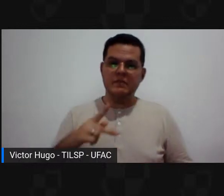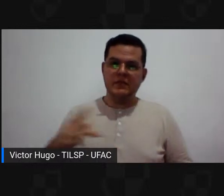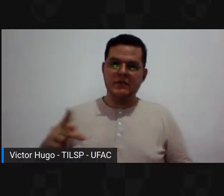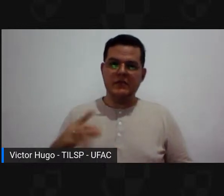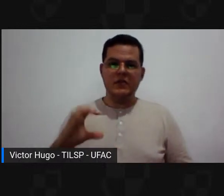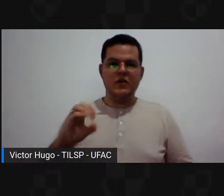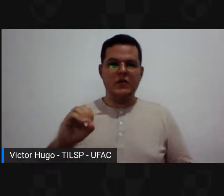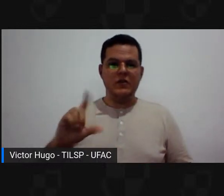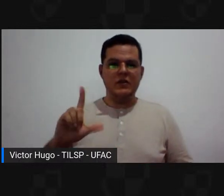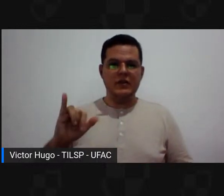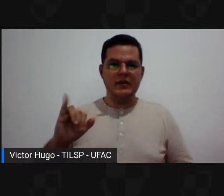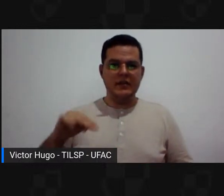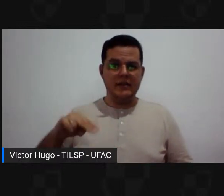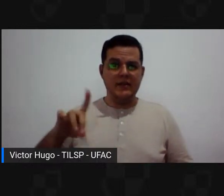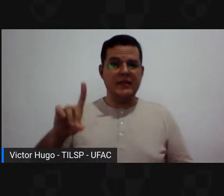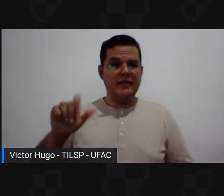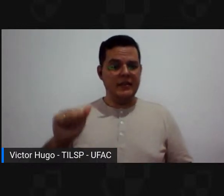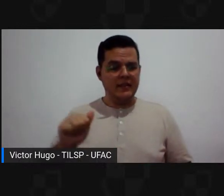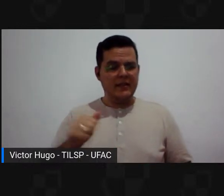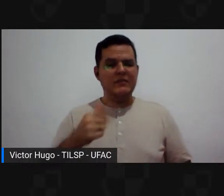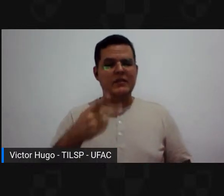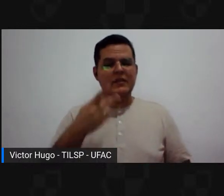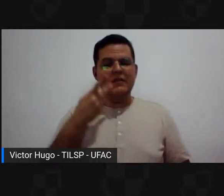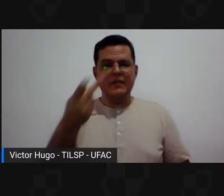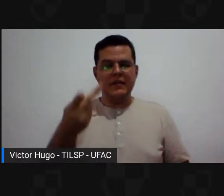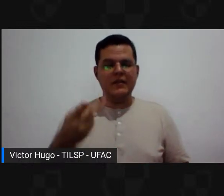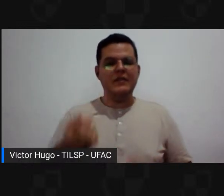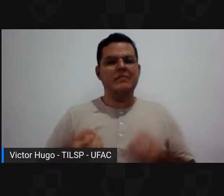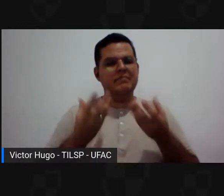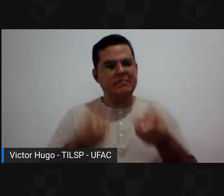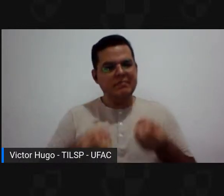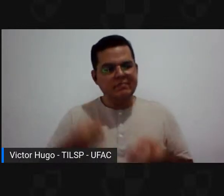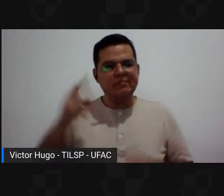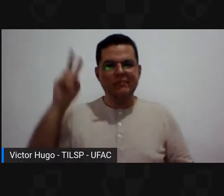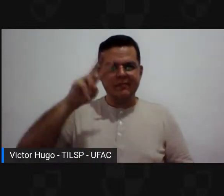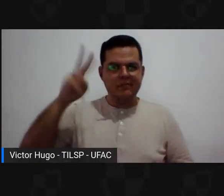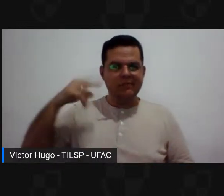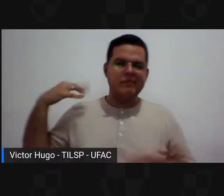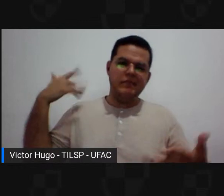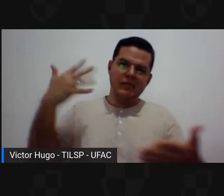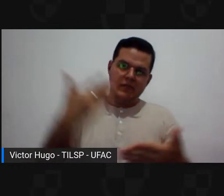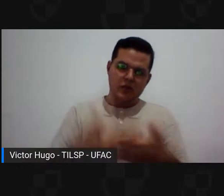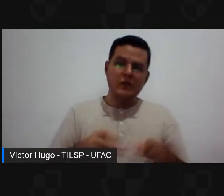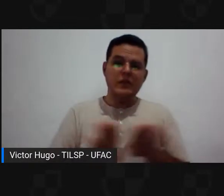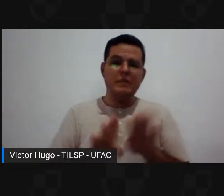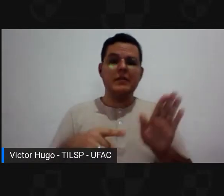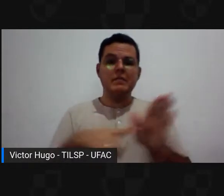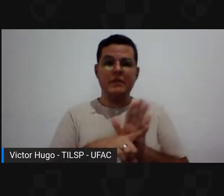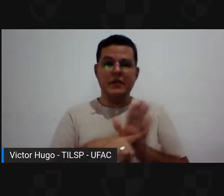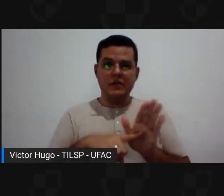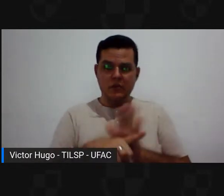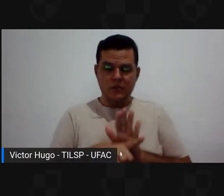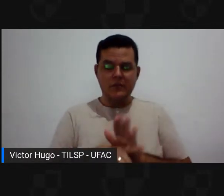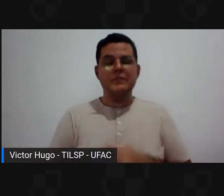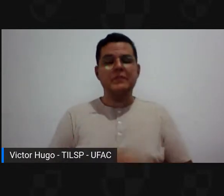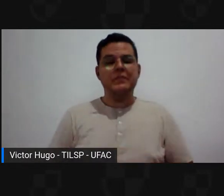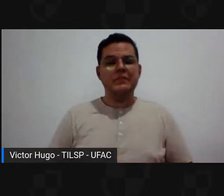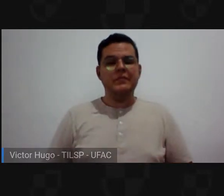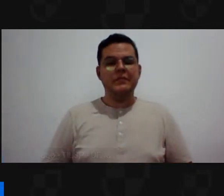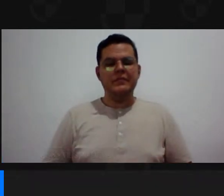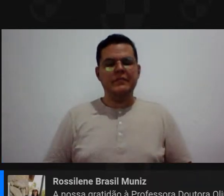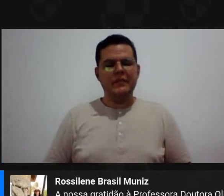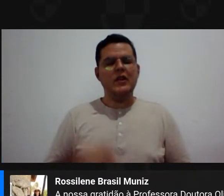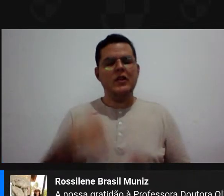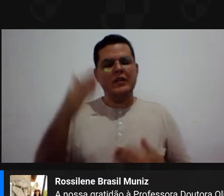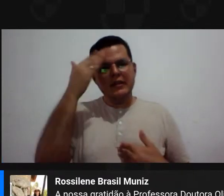a senhora, viu, professora? São todos aí professora Rossilene dizendo a nossa gratidão à professora doutora